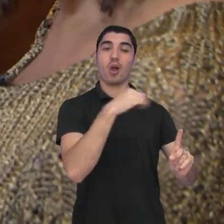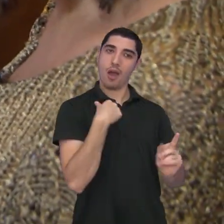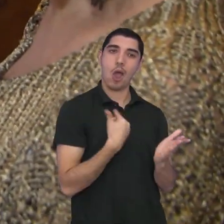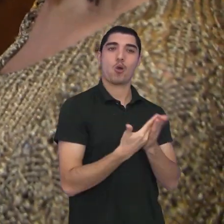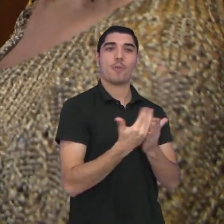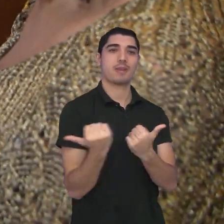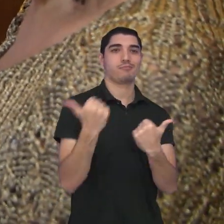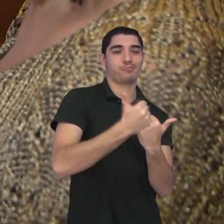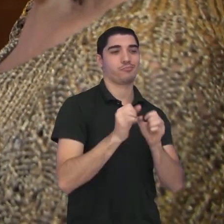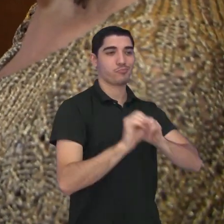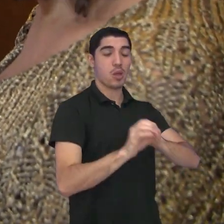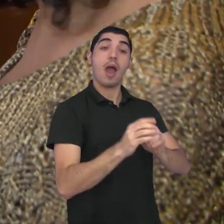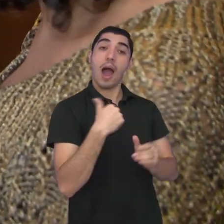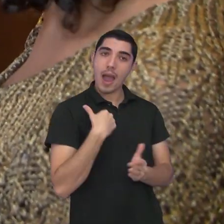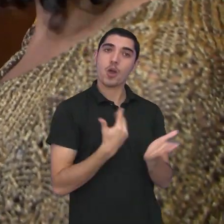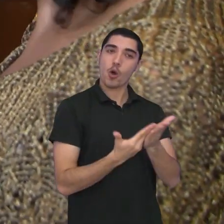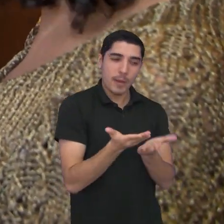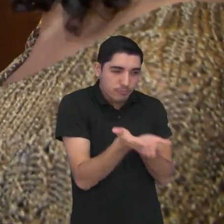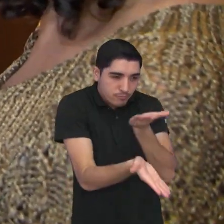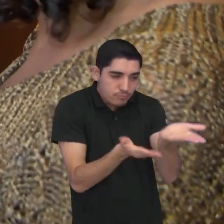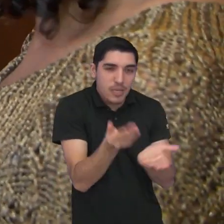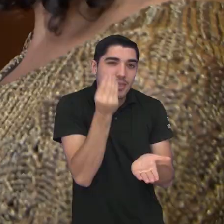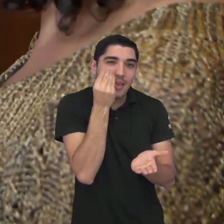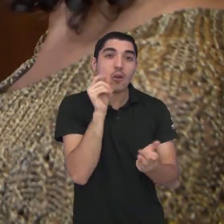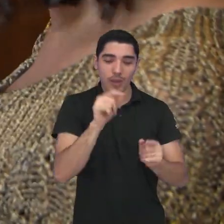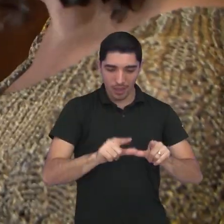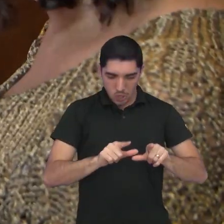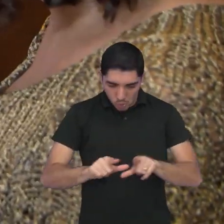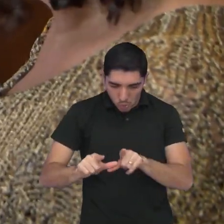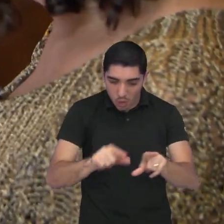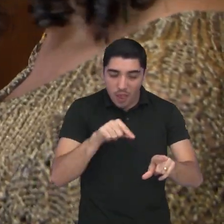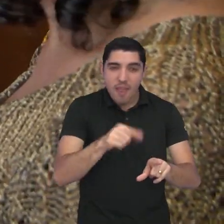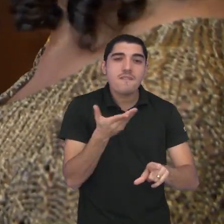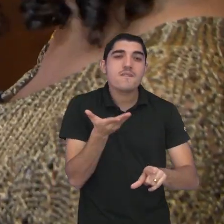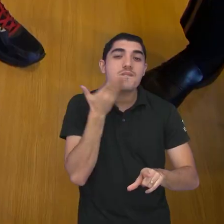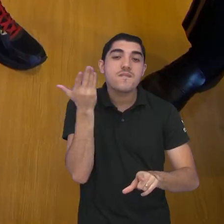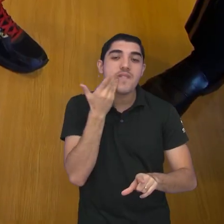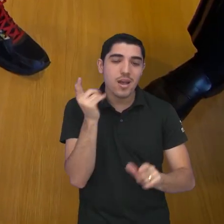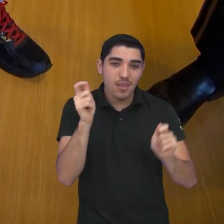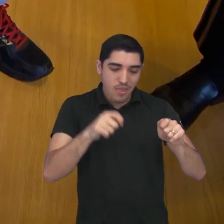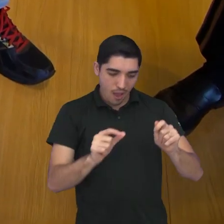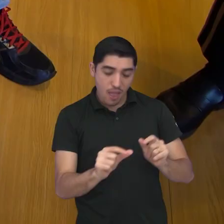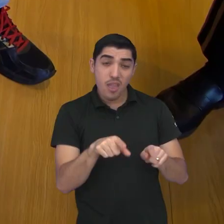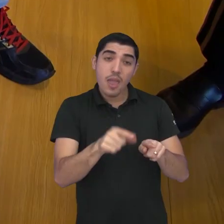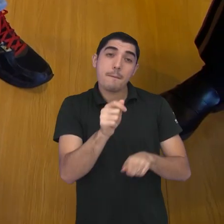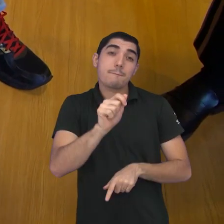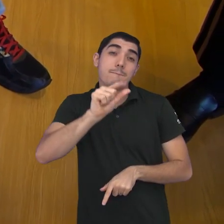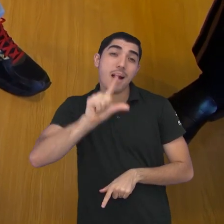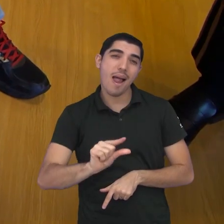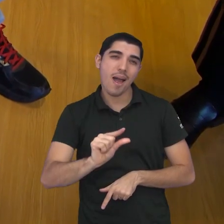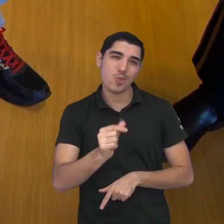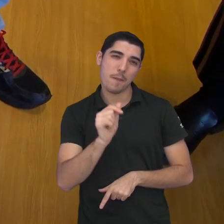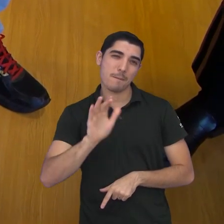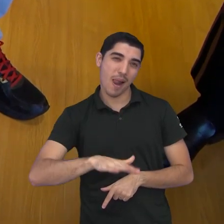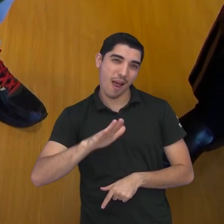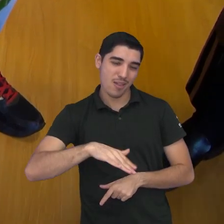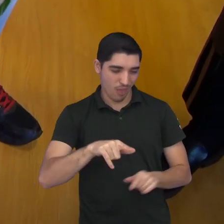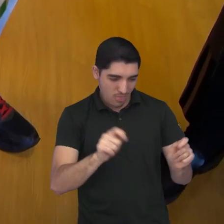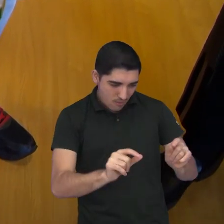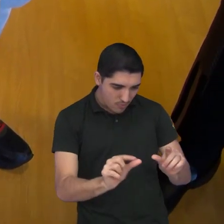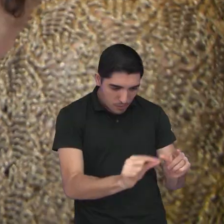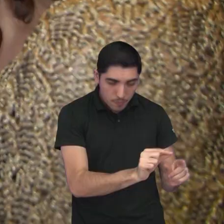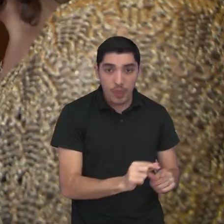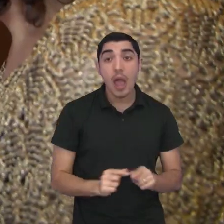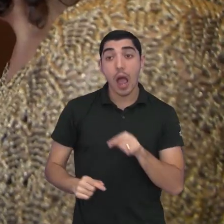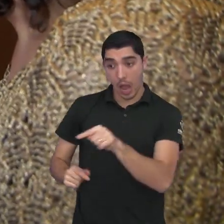Antes, eu comecei, assim, mais ou menos a brincar com essa parte do azulejo. Que o azulejo é o material mais fácil, mais barato da gente fazer essas Na